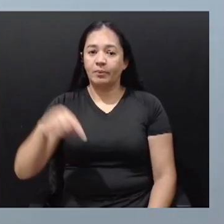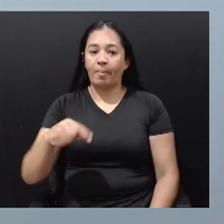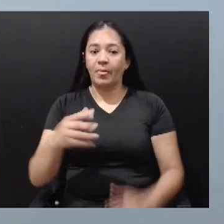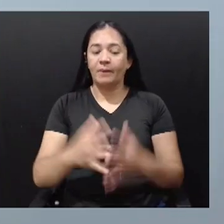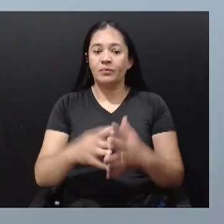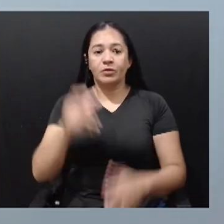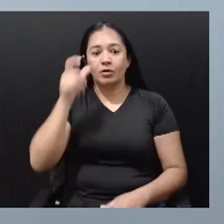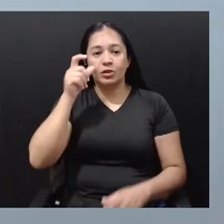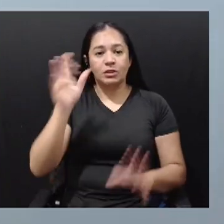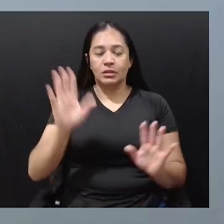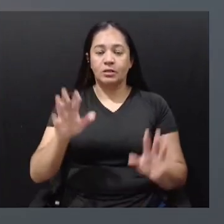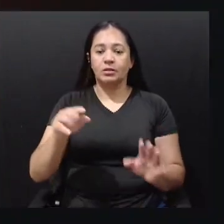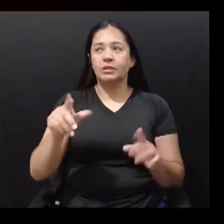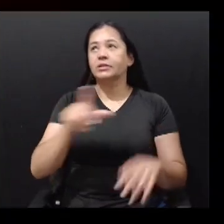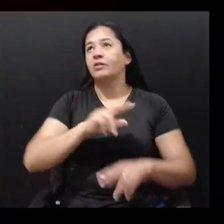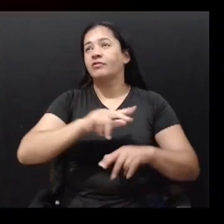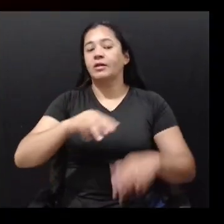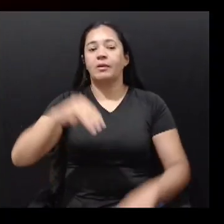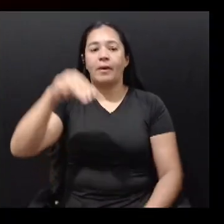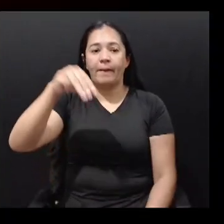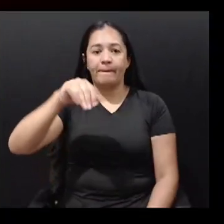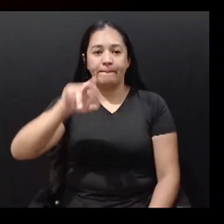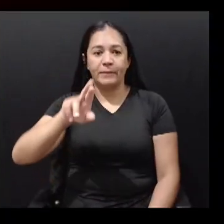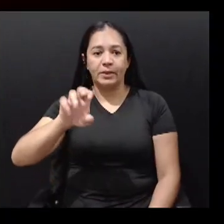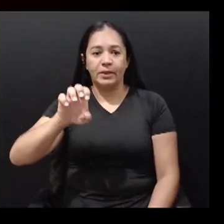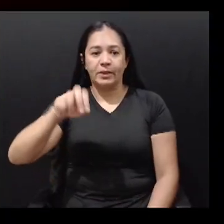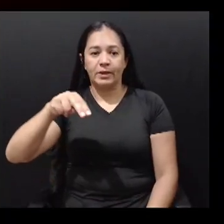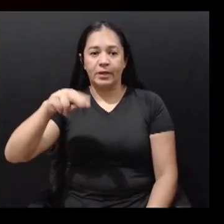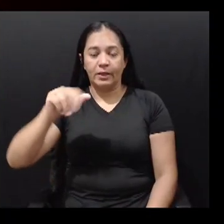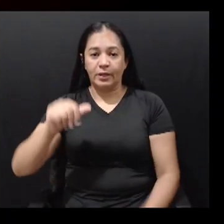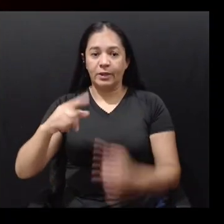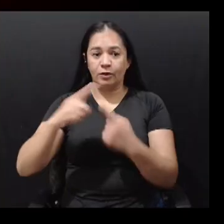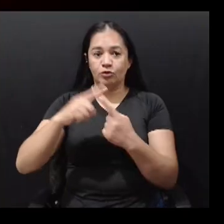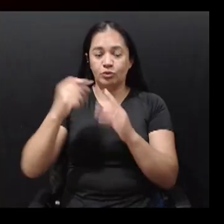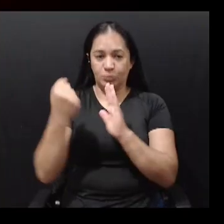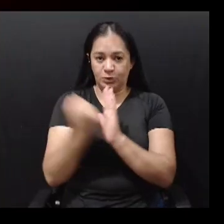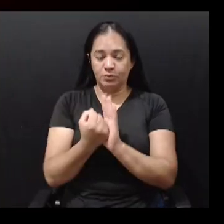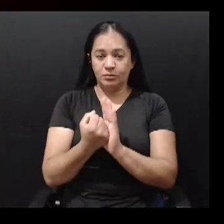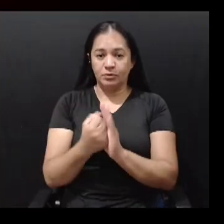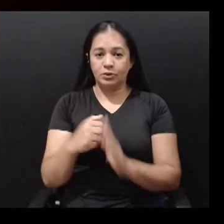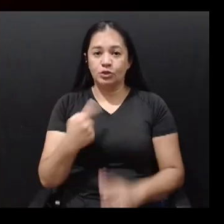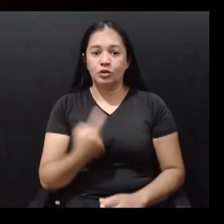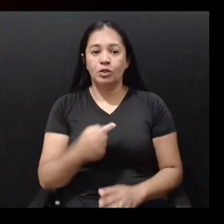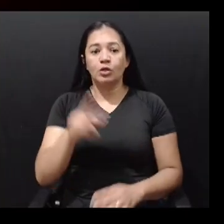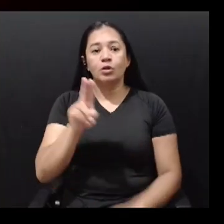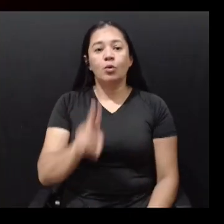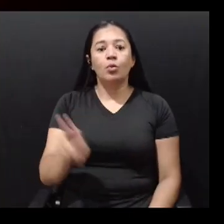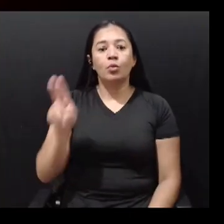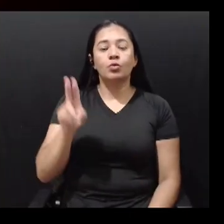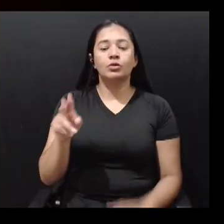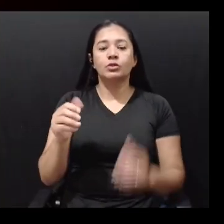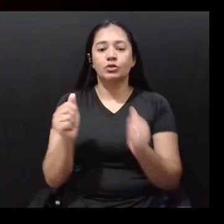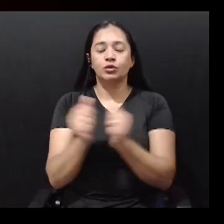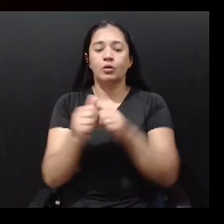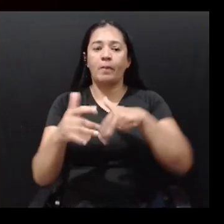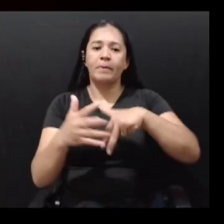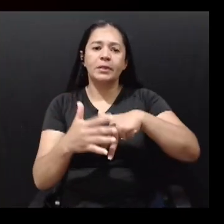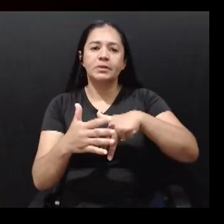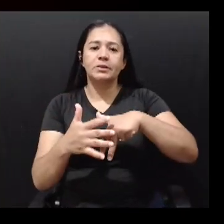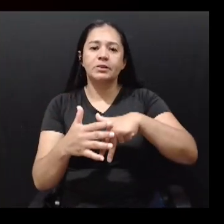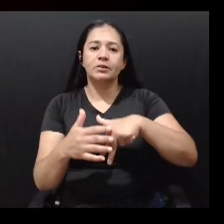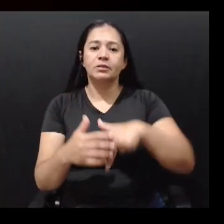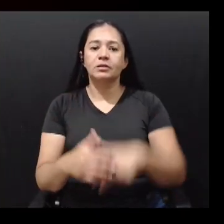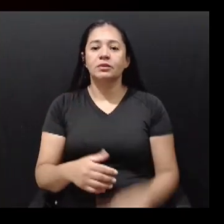marcas, mas é uma muito conhecida. A gente utiliza em pacientes, por exemplo, que têm sangramentos